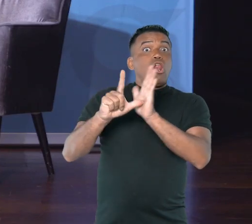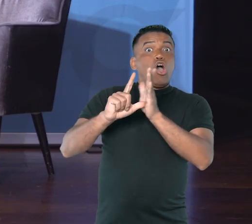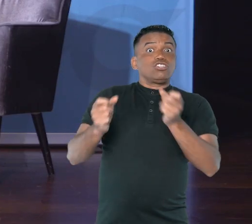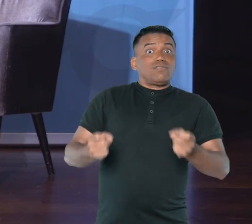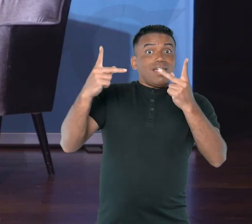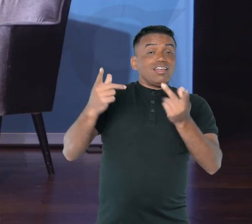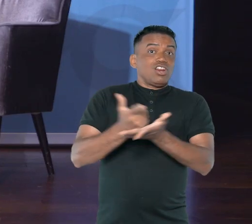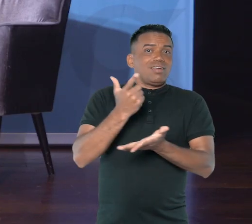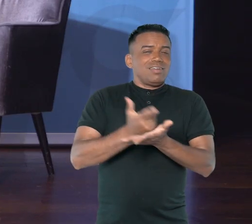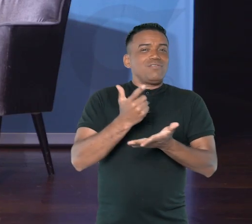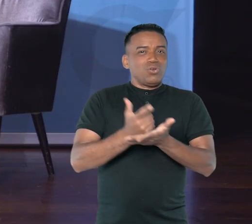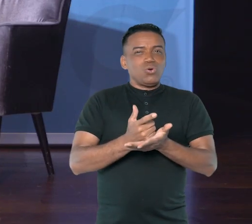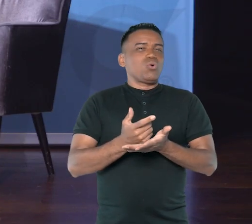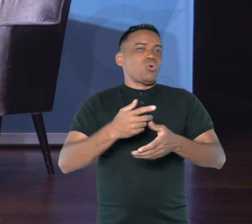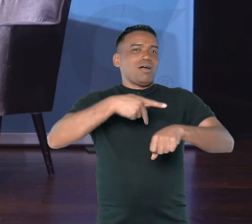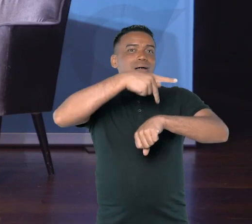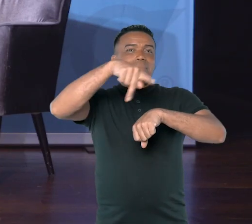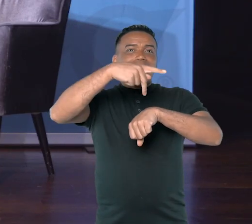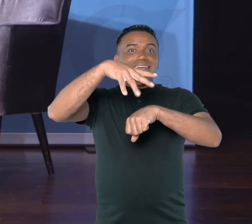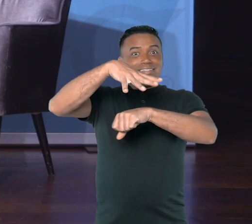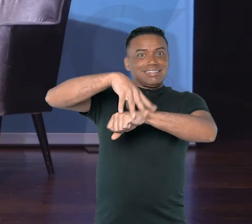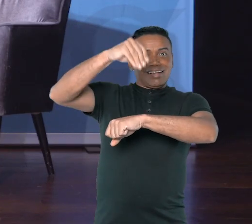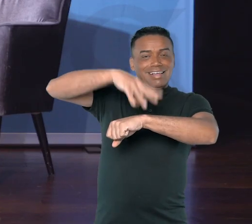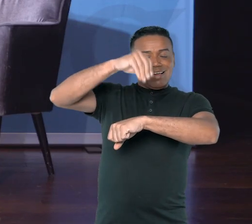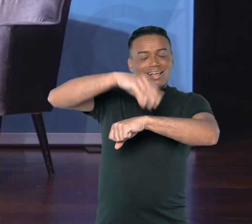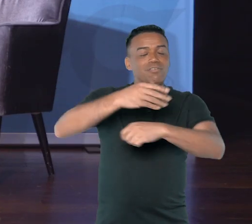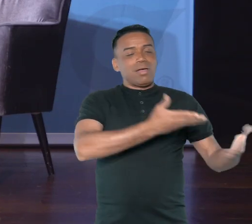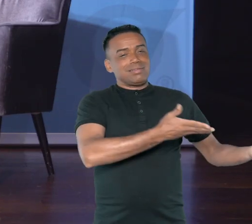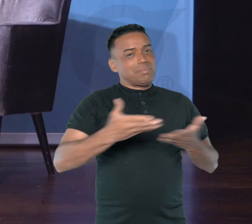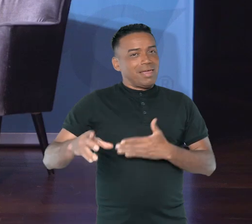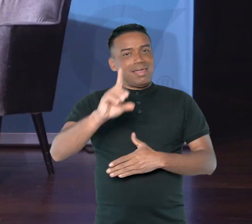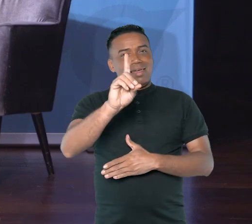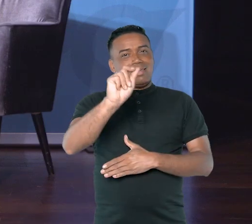Miglin. Então, vamos receber a nossa convidada, Daniela Zuppa.